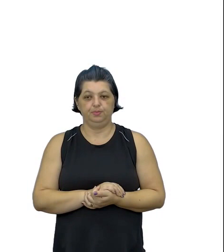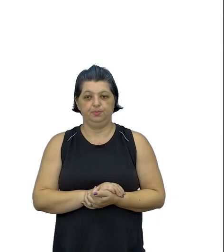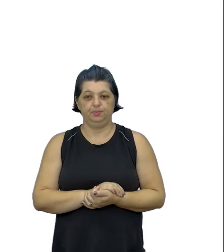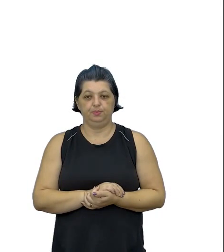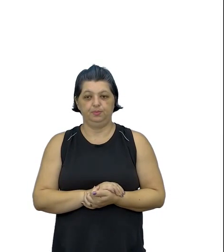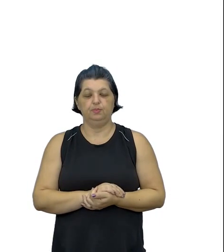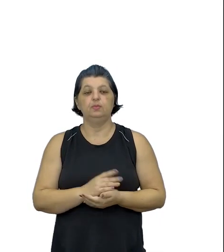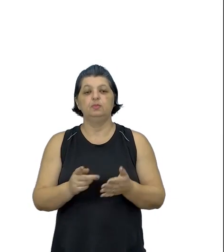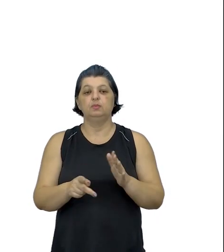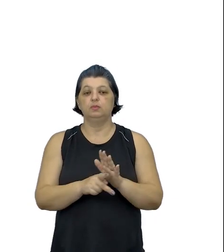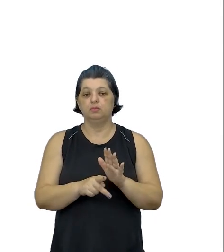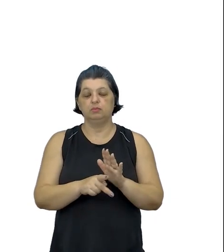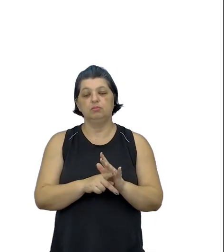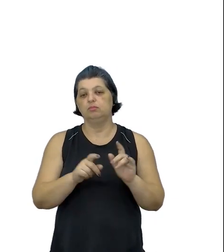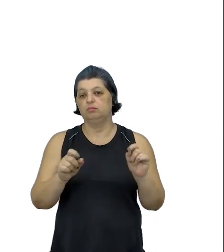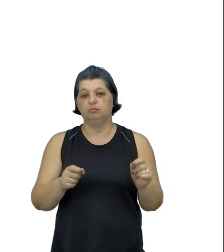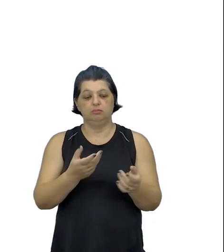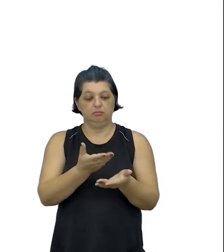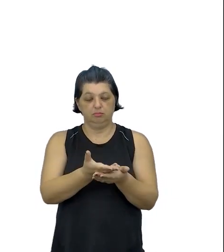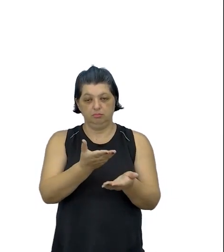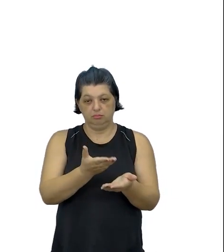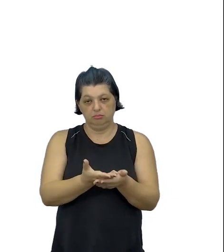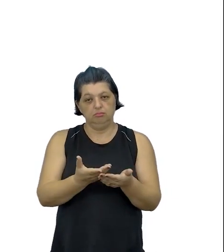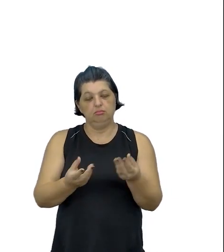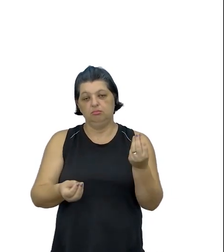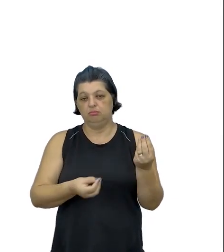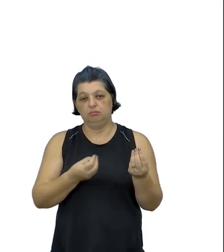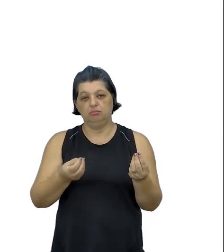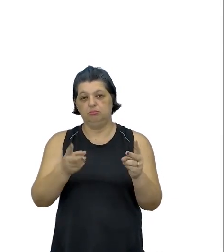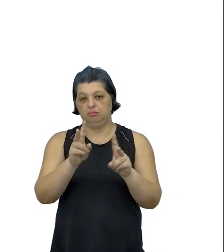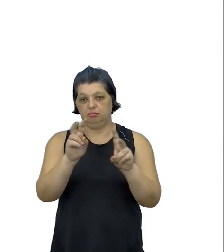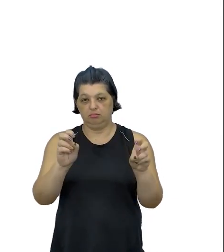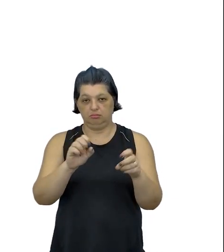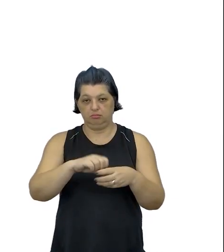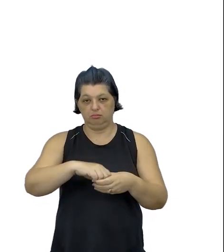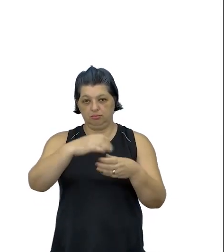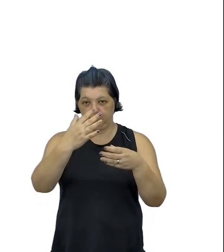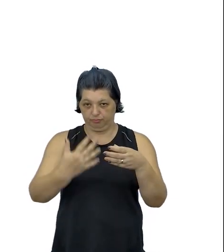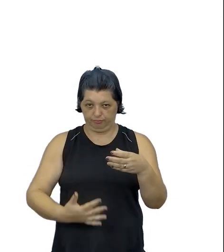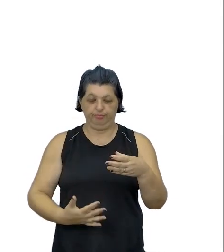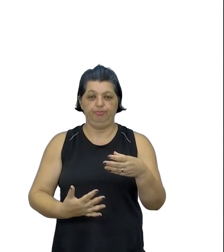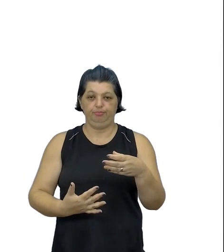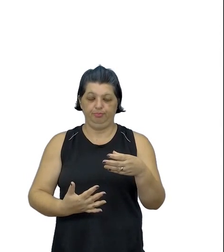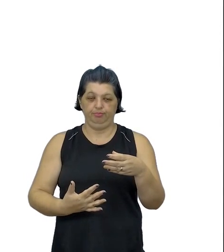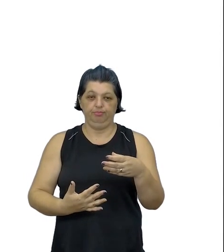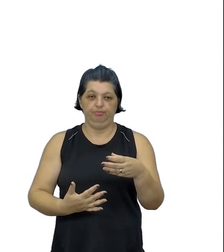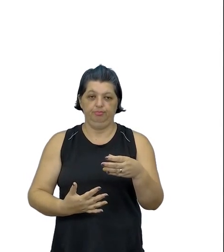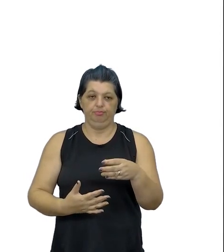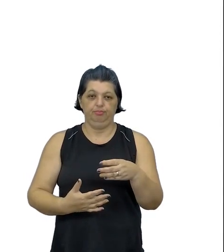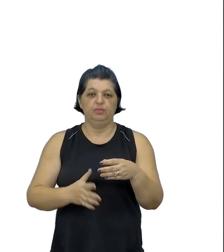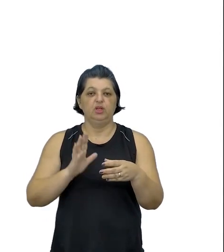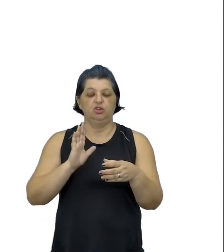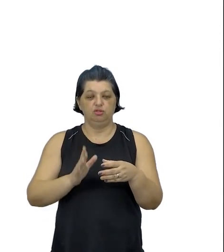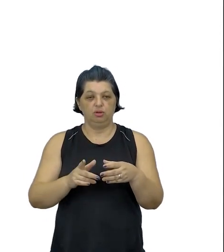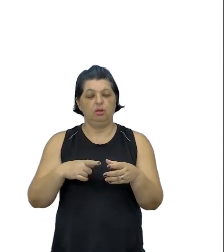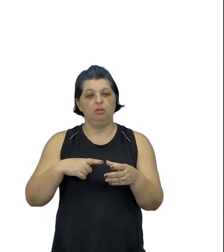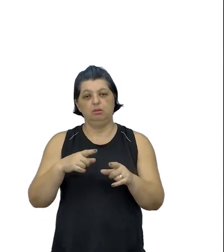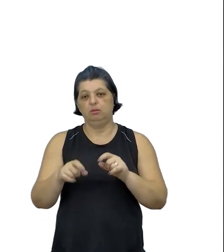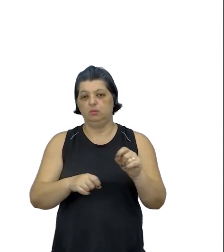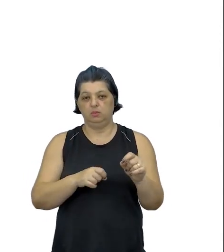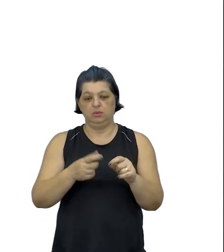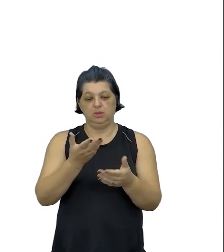Na abordagem da sala de aula invertida, o conteúdo e as instruções recebidas são